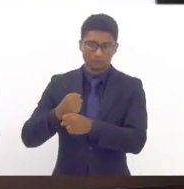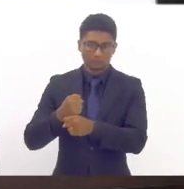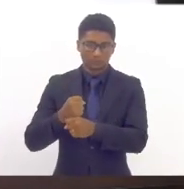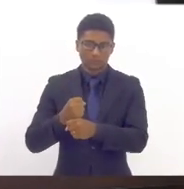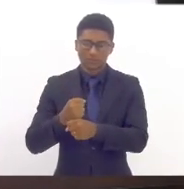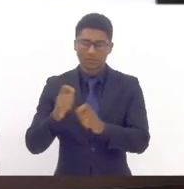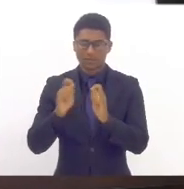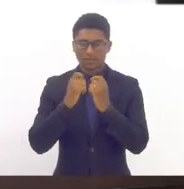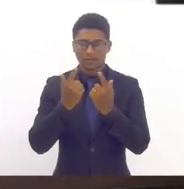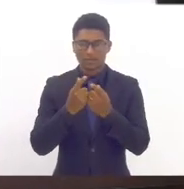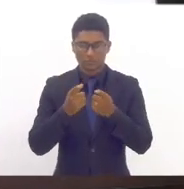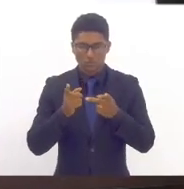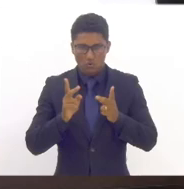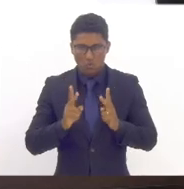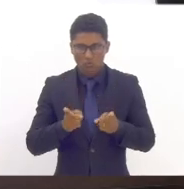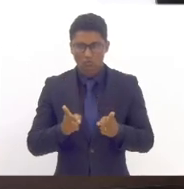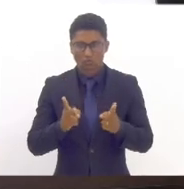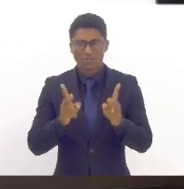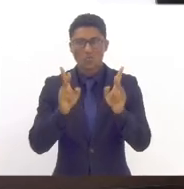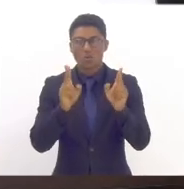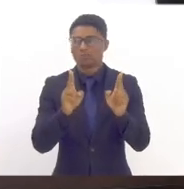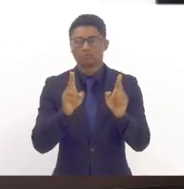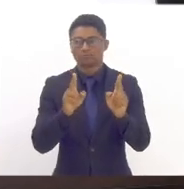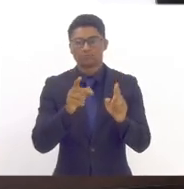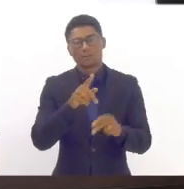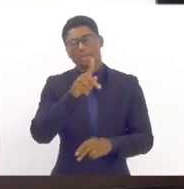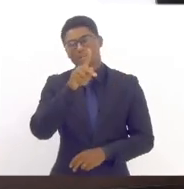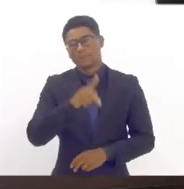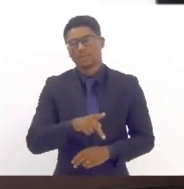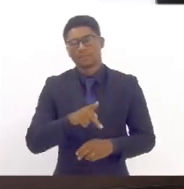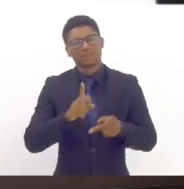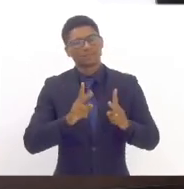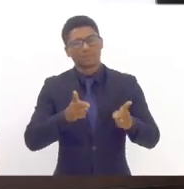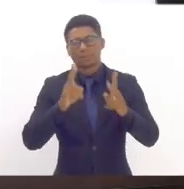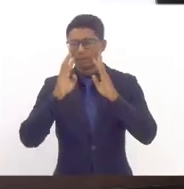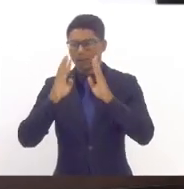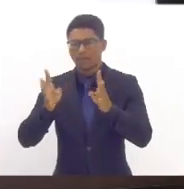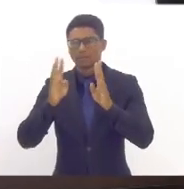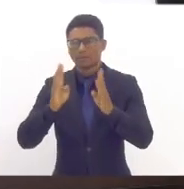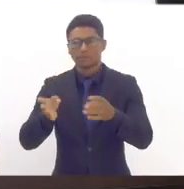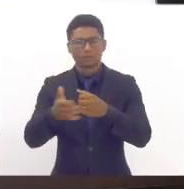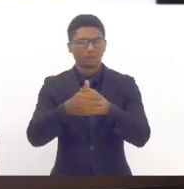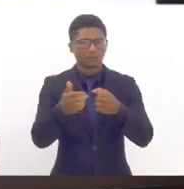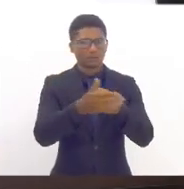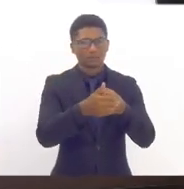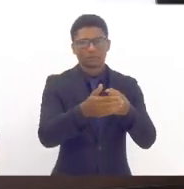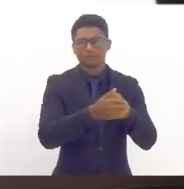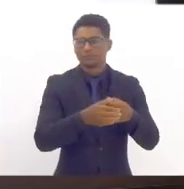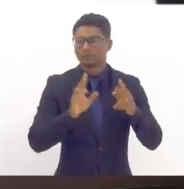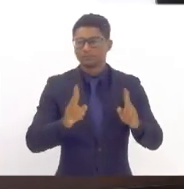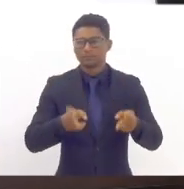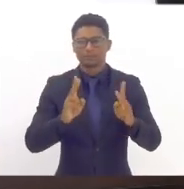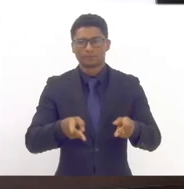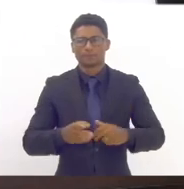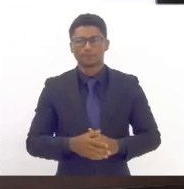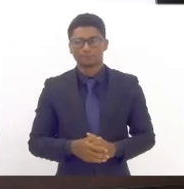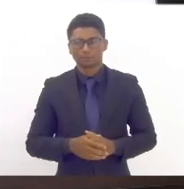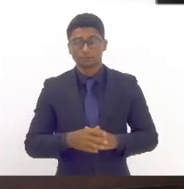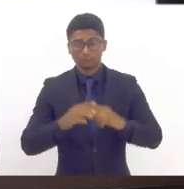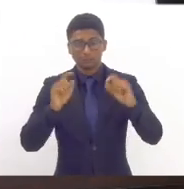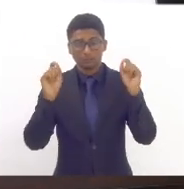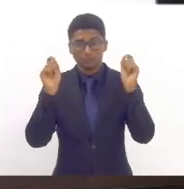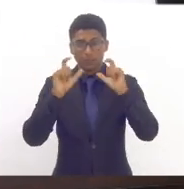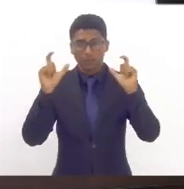legislatura. Presidente carinhoso, atencioso, permanentemente atento